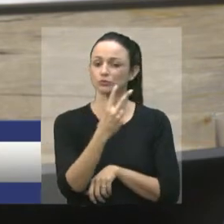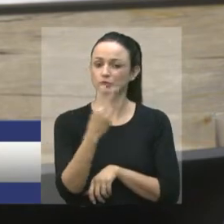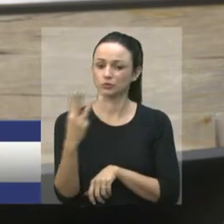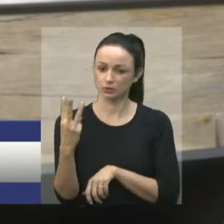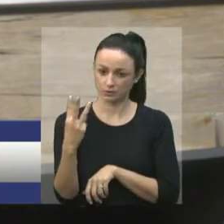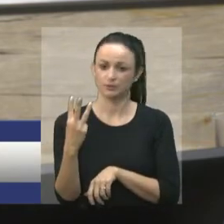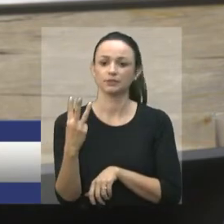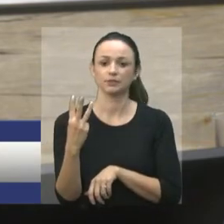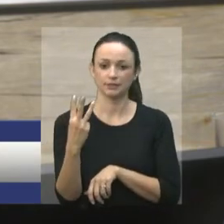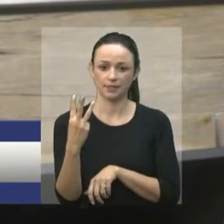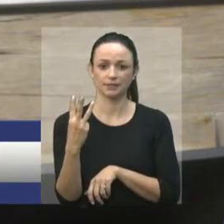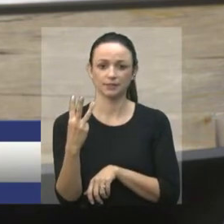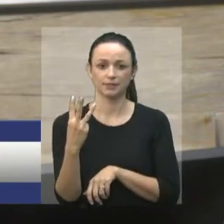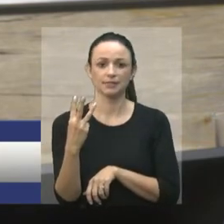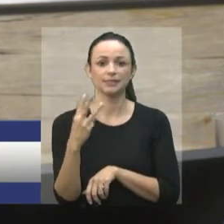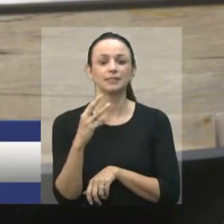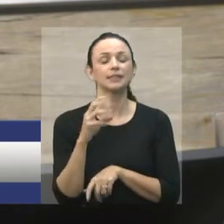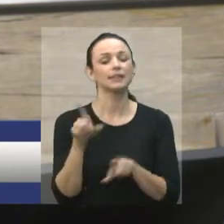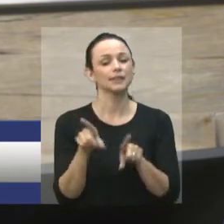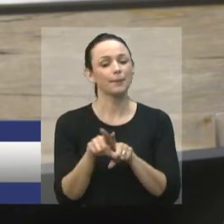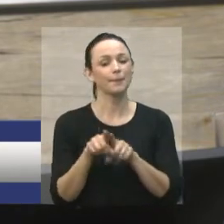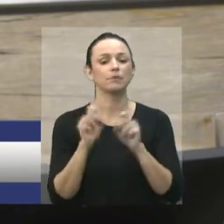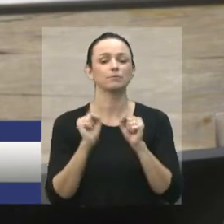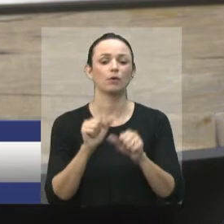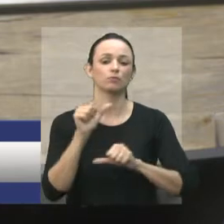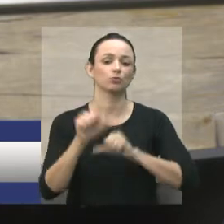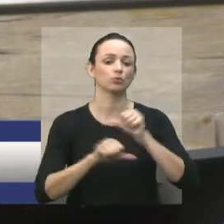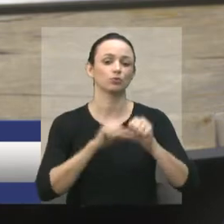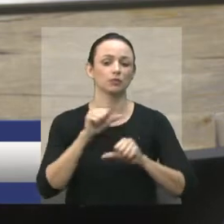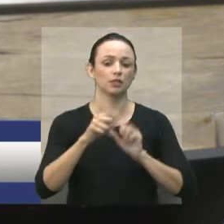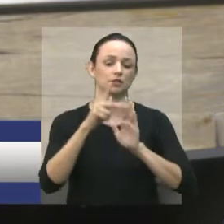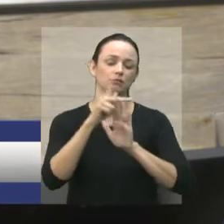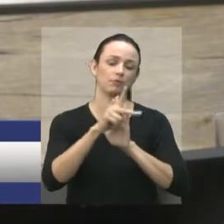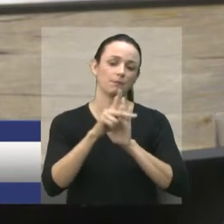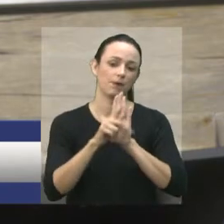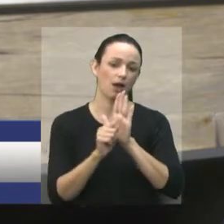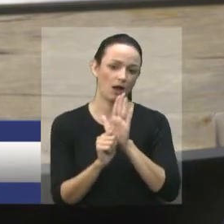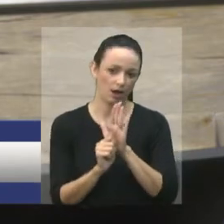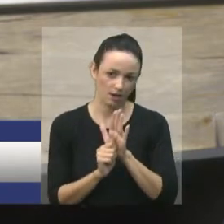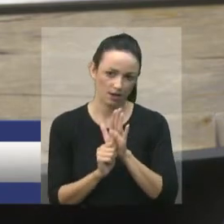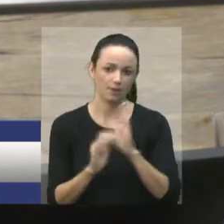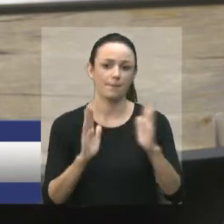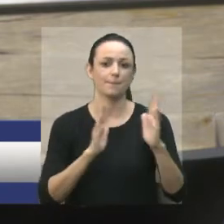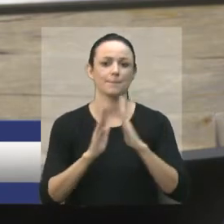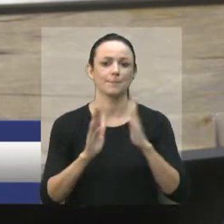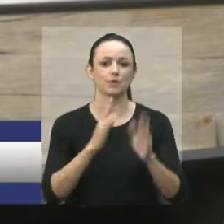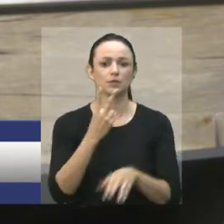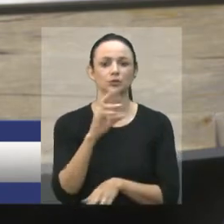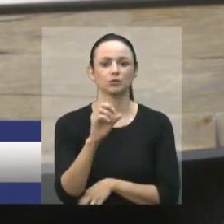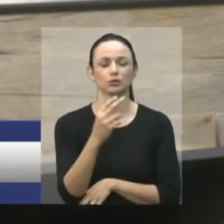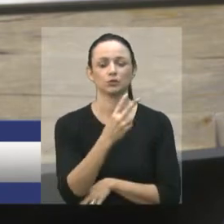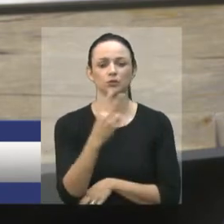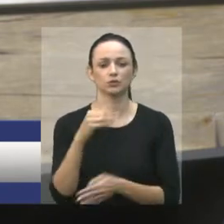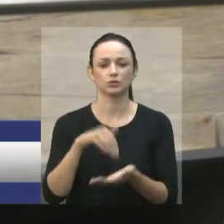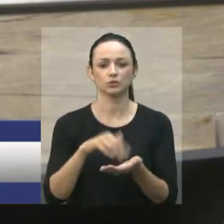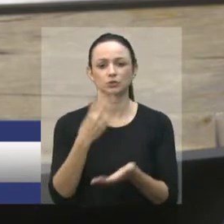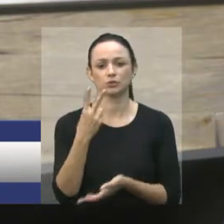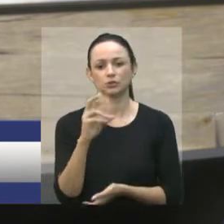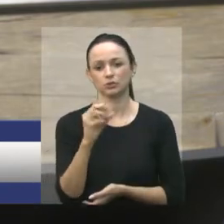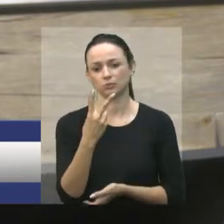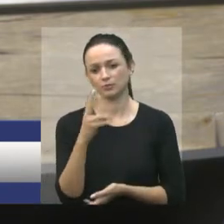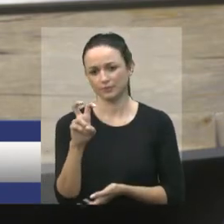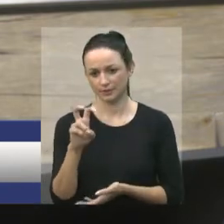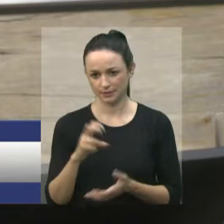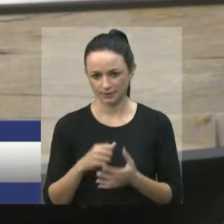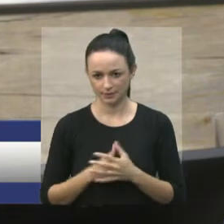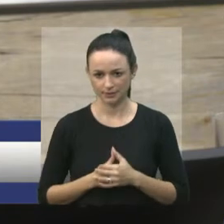de 2023, bem como promovidas as alterações no plano plurianual para o período de 2022